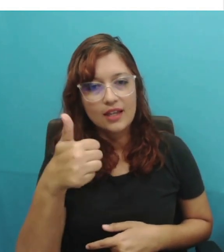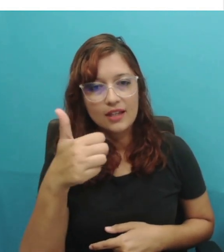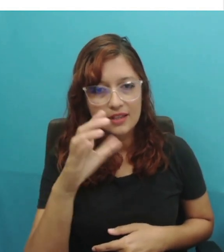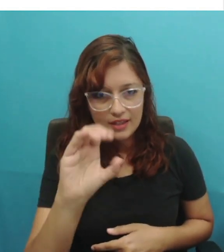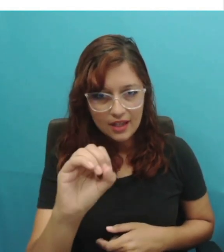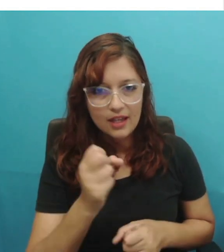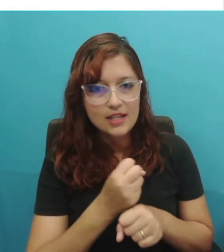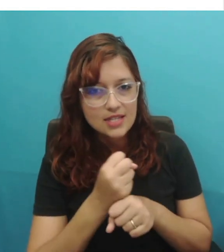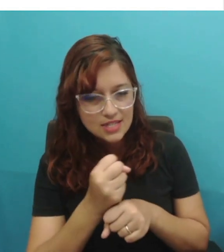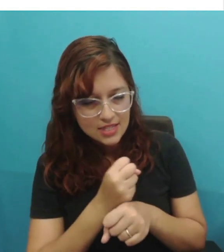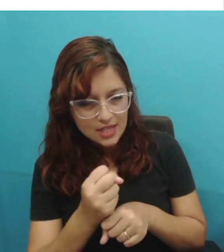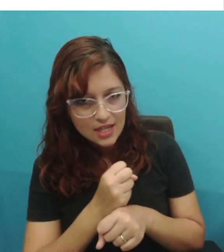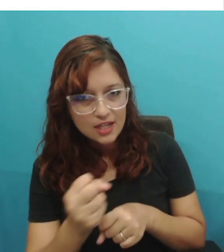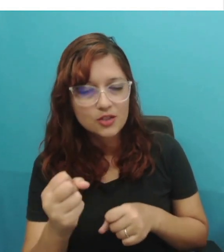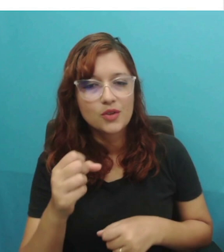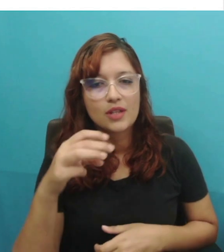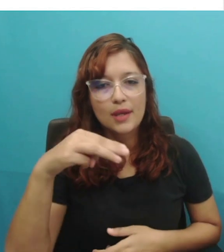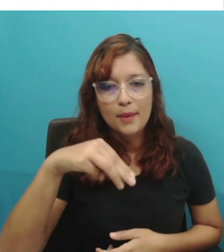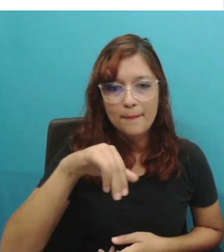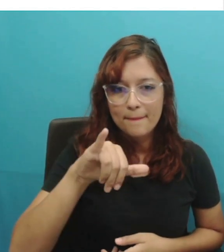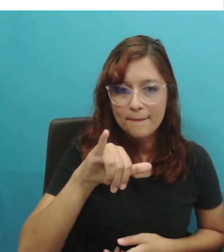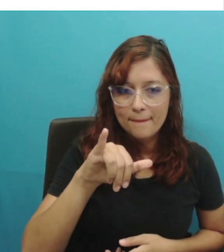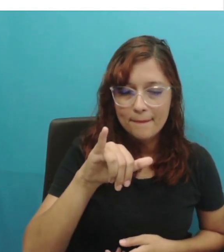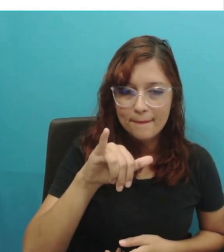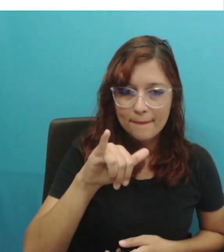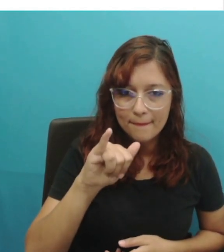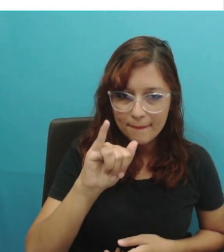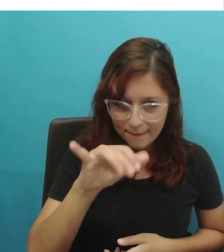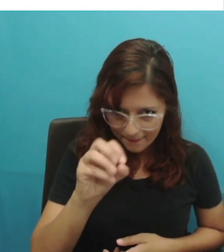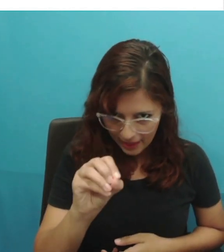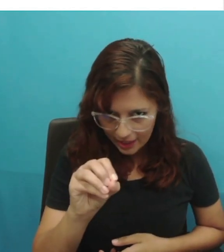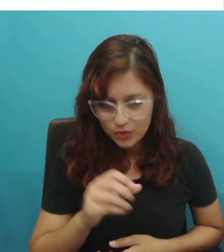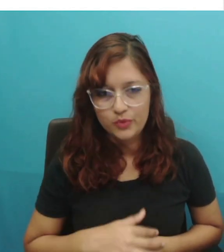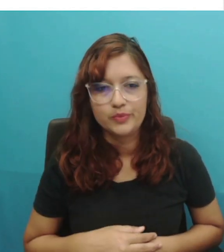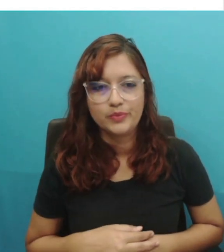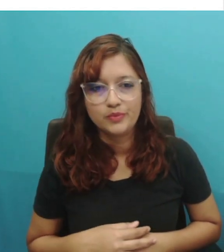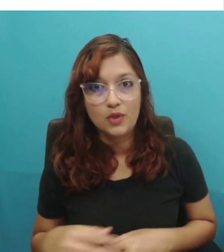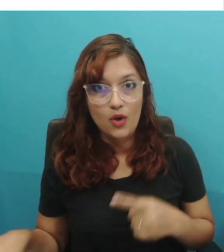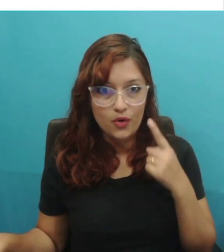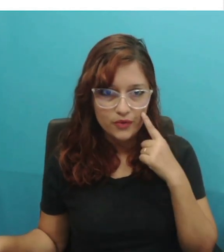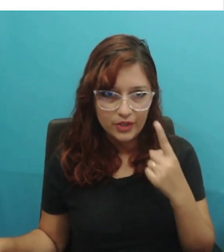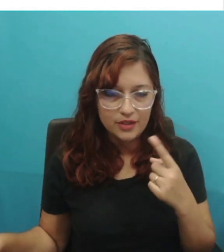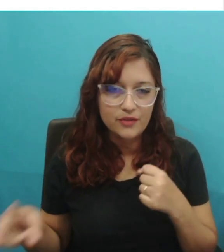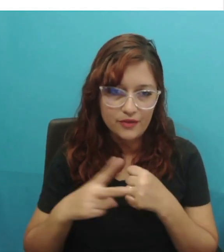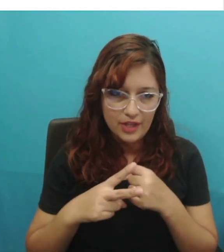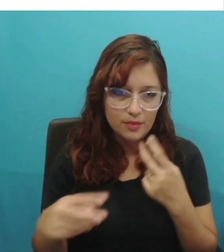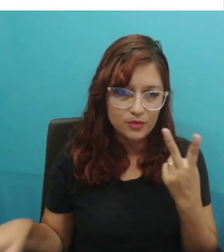Ele vai ter 10 anos em maio.